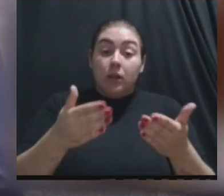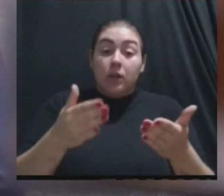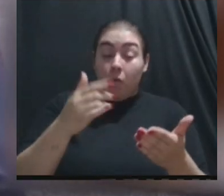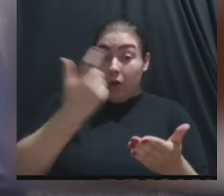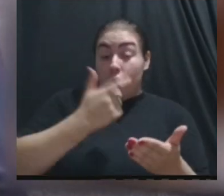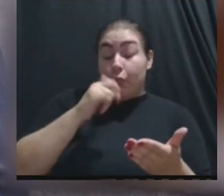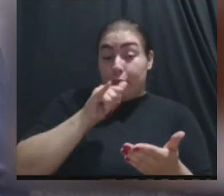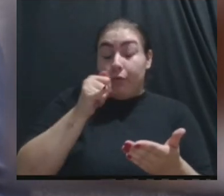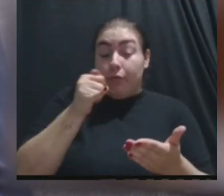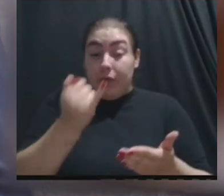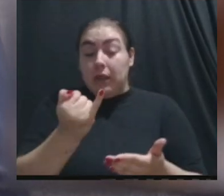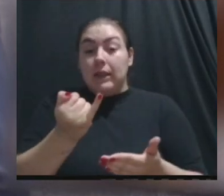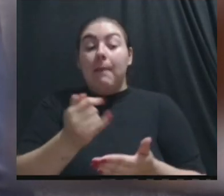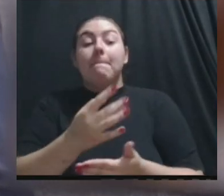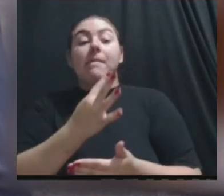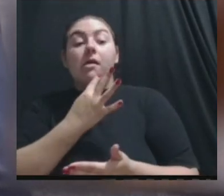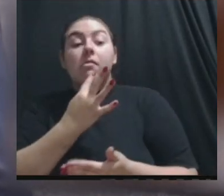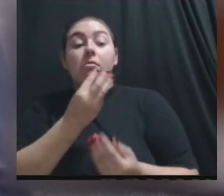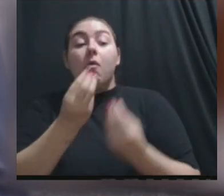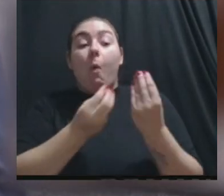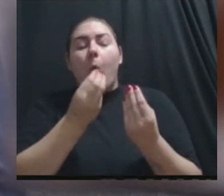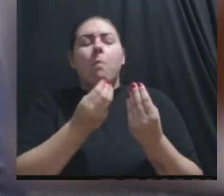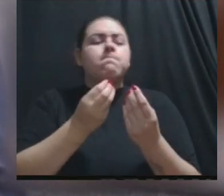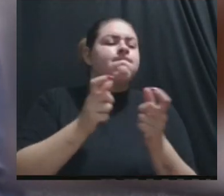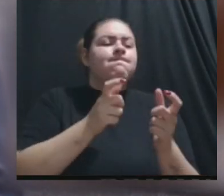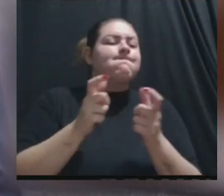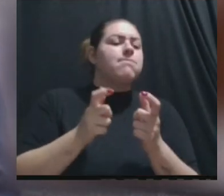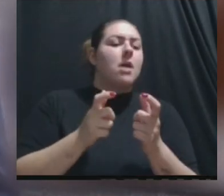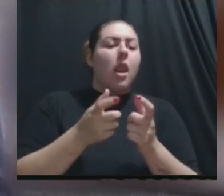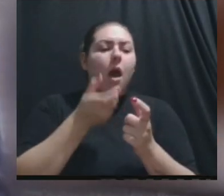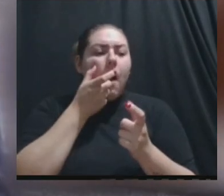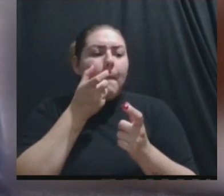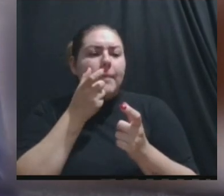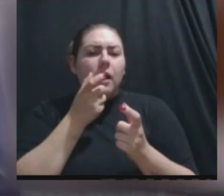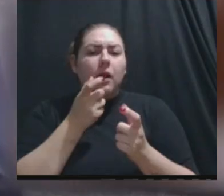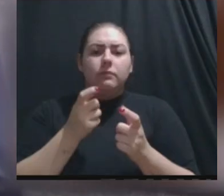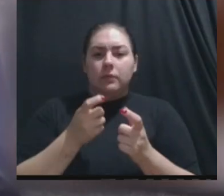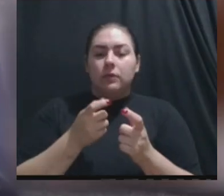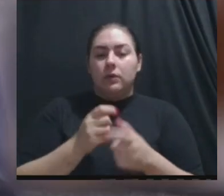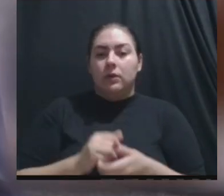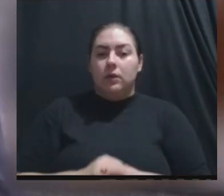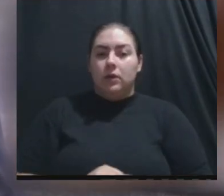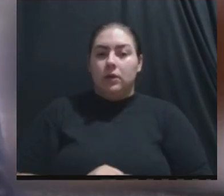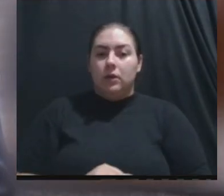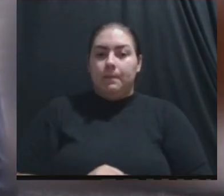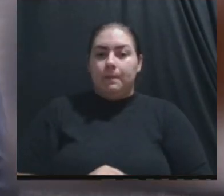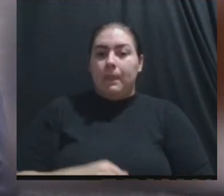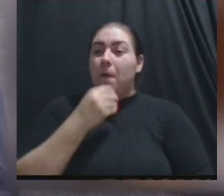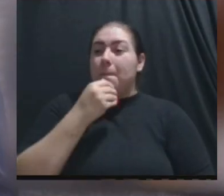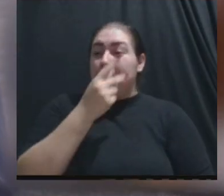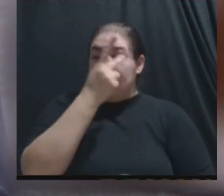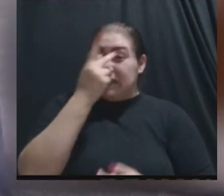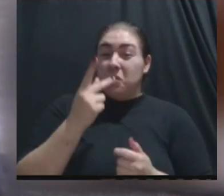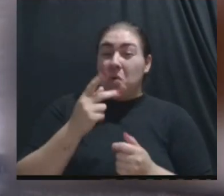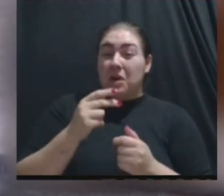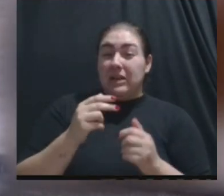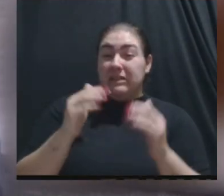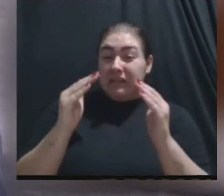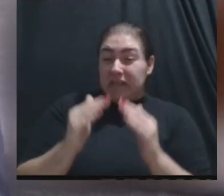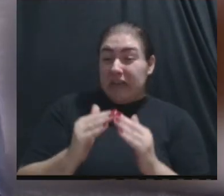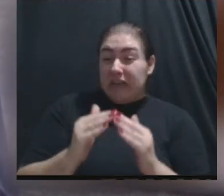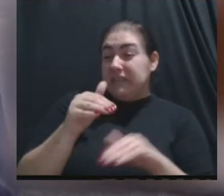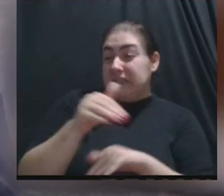ver como que está. Realmente já foi invadido por alguns moradores de rua, usuários de drogas. Então